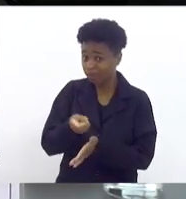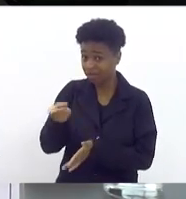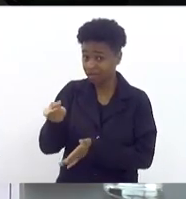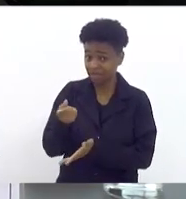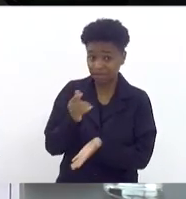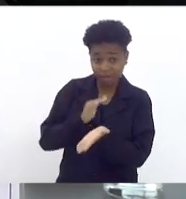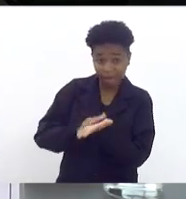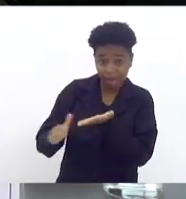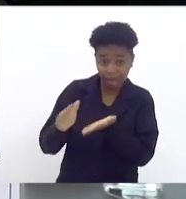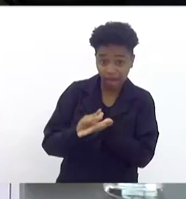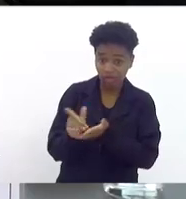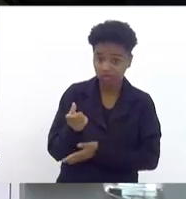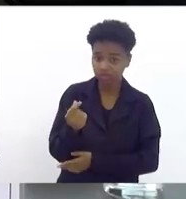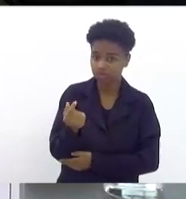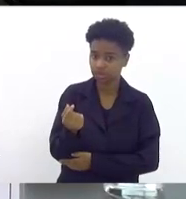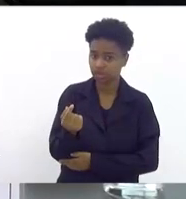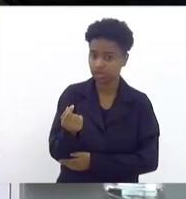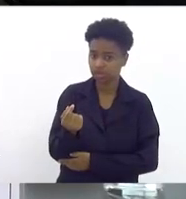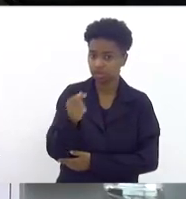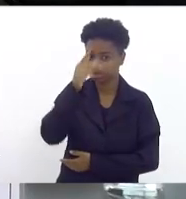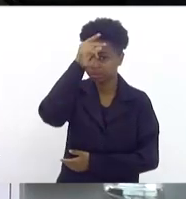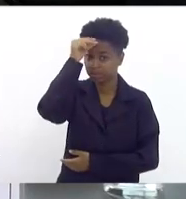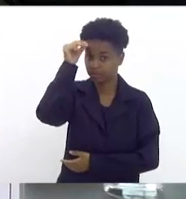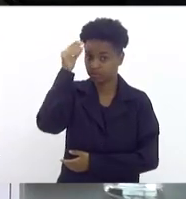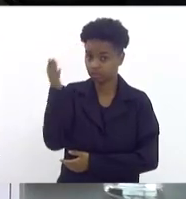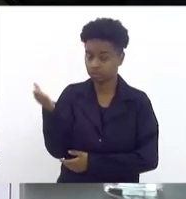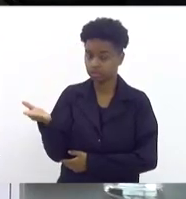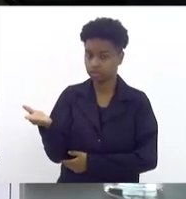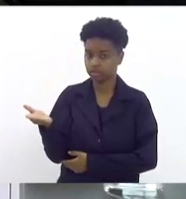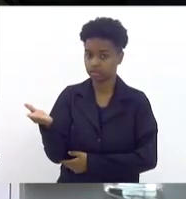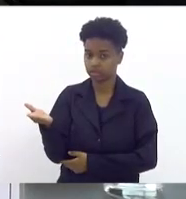custos à prefeitura.